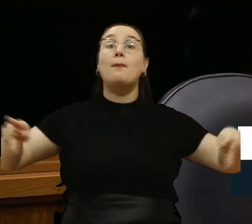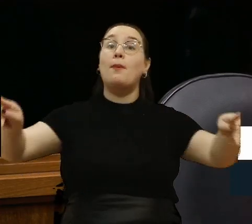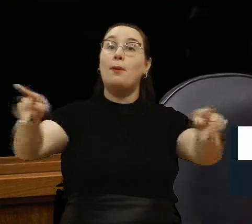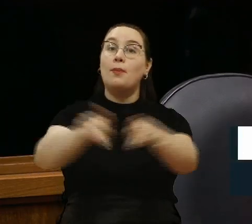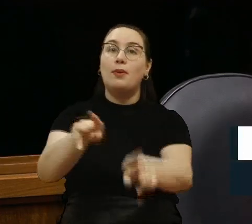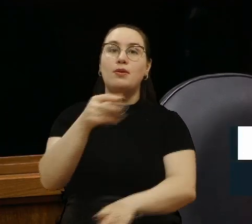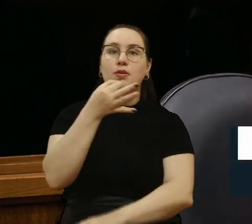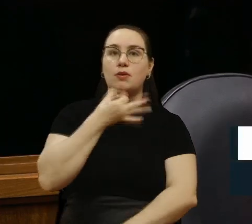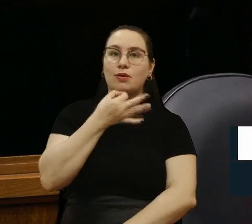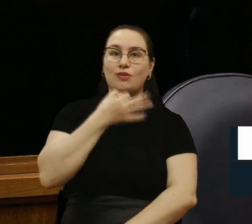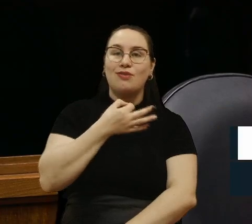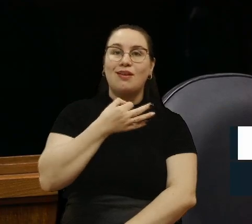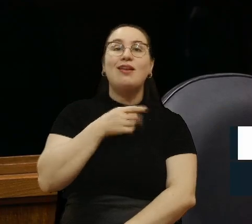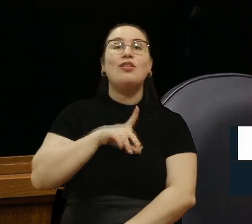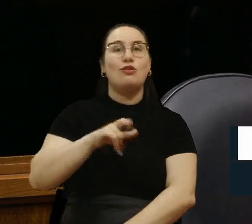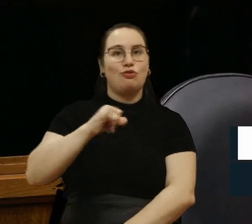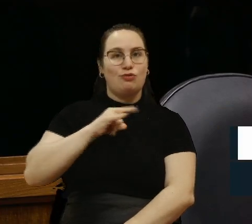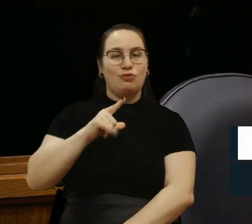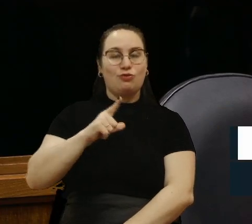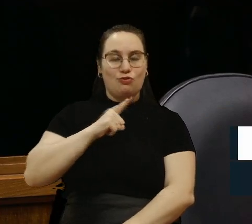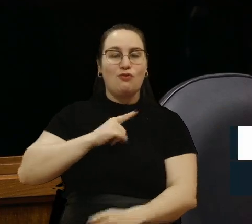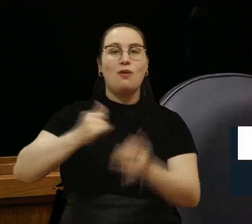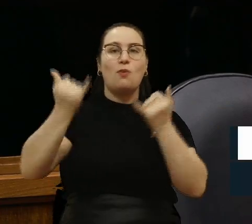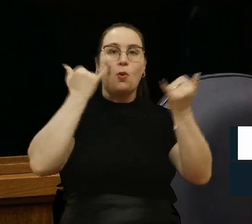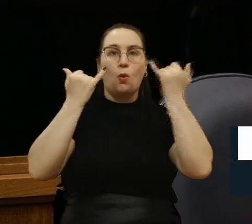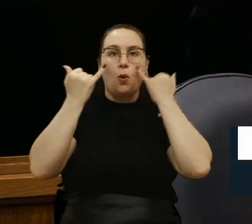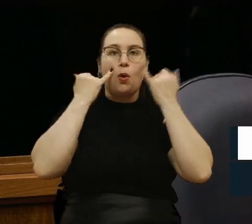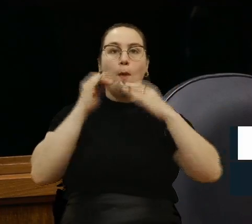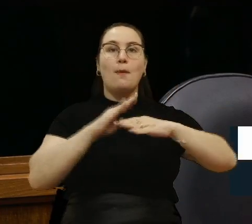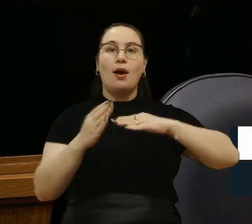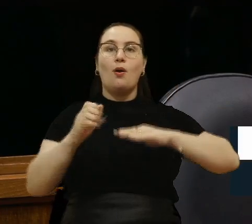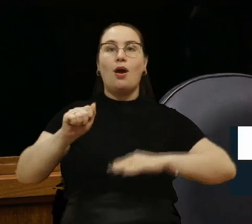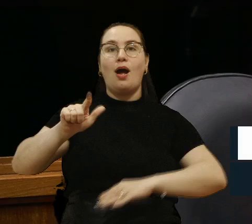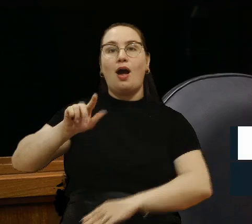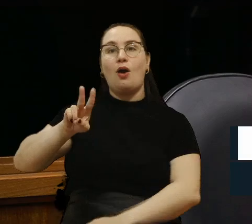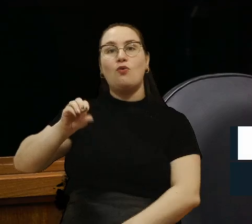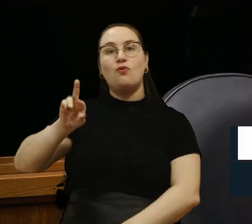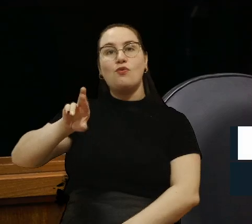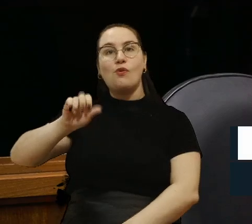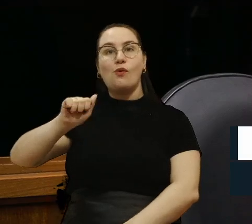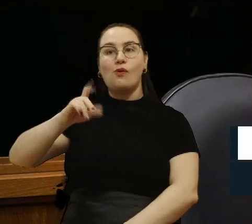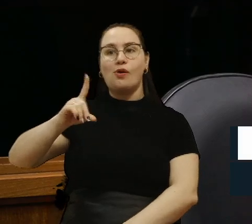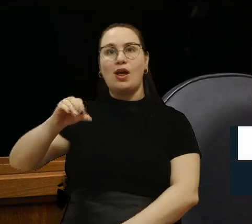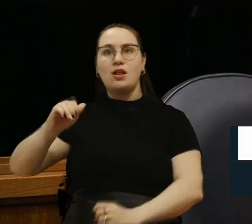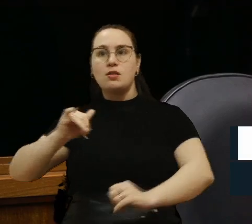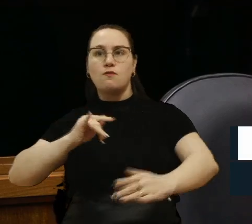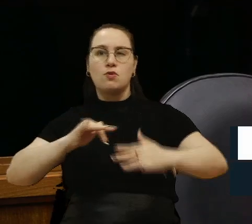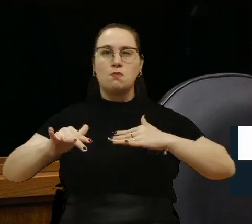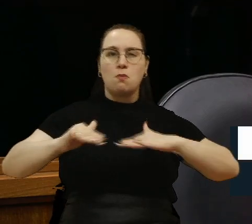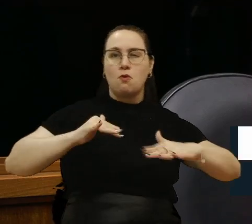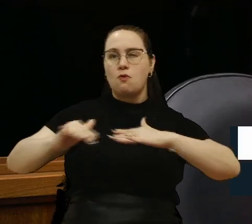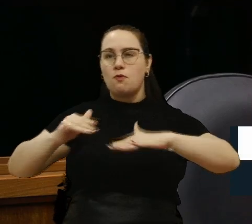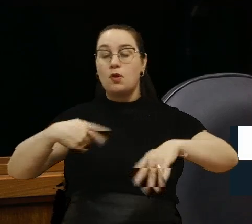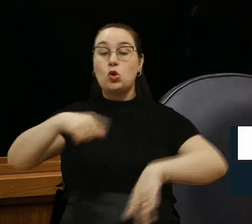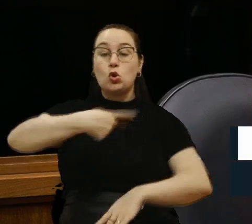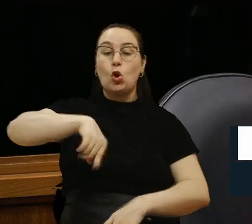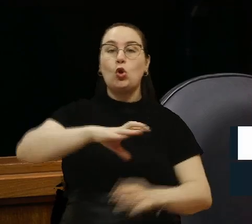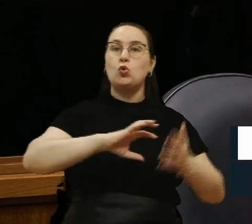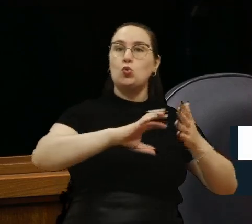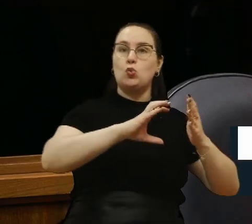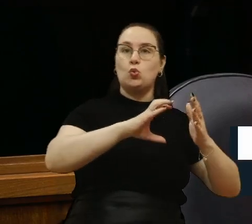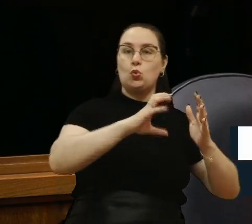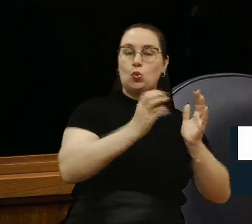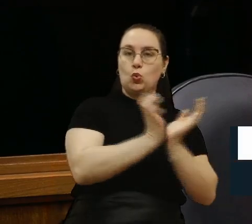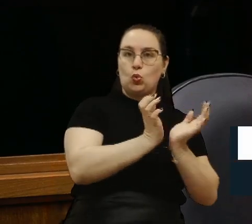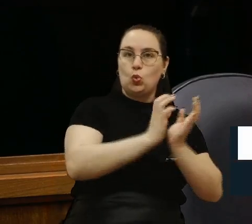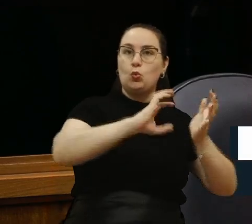caxiense, e nós tivemos informação que o pessoal do bairro Alvorada está se mobilizando, e nós, nosso mandato, o Conselho Municipal da Saúde,